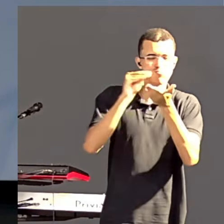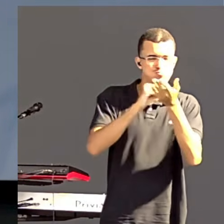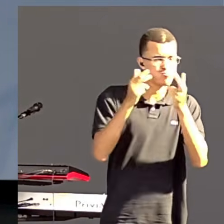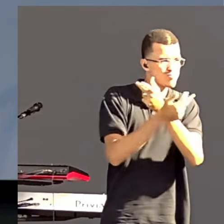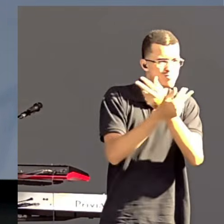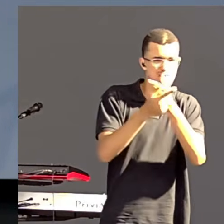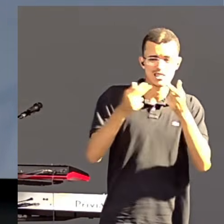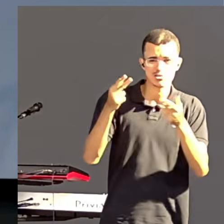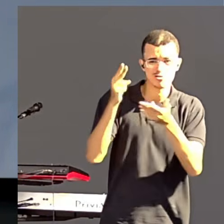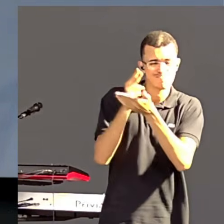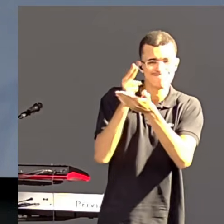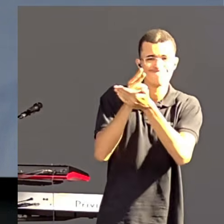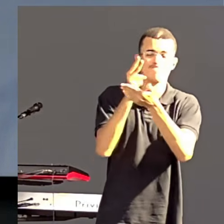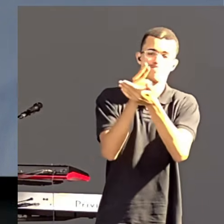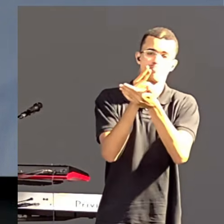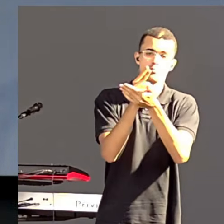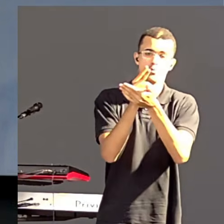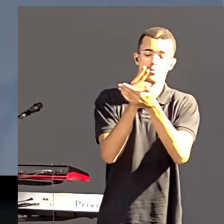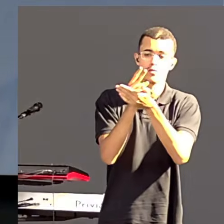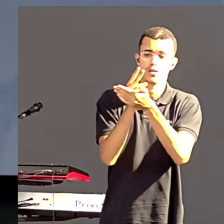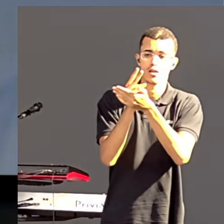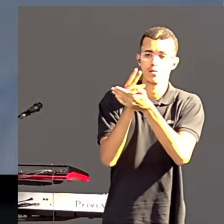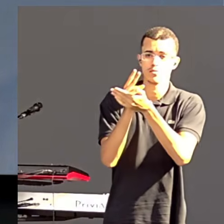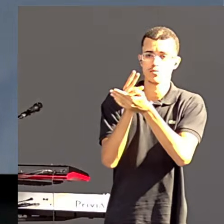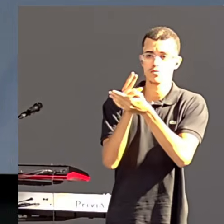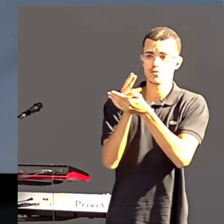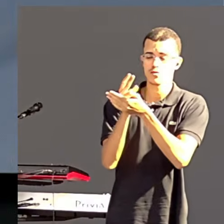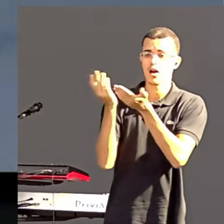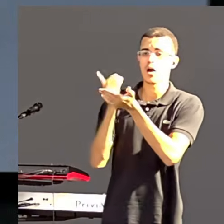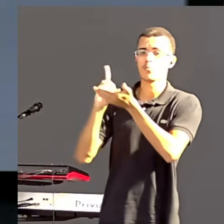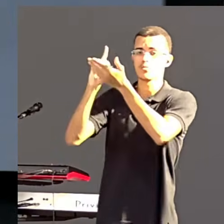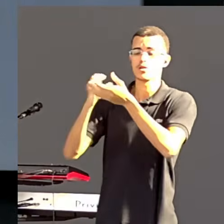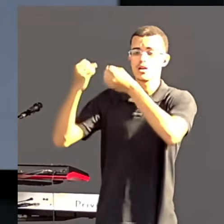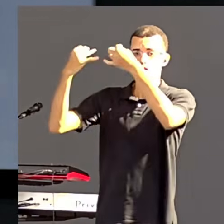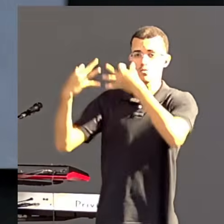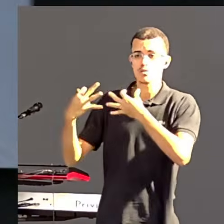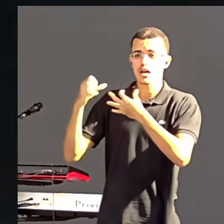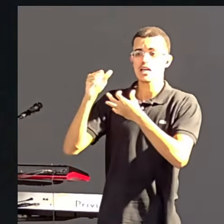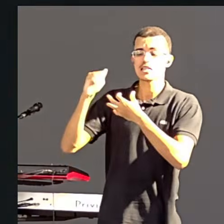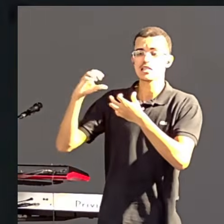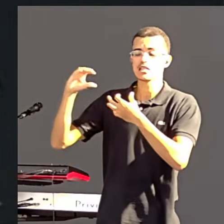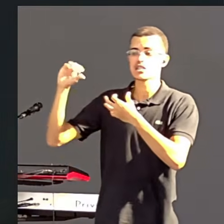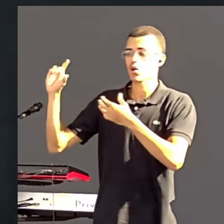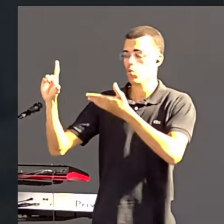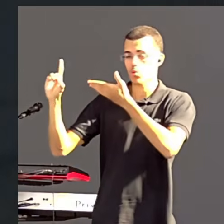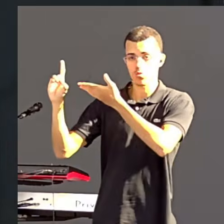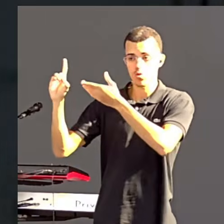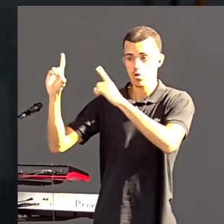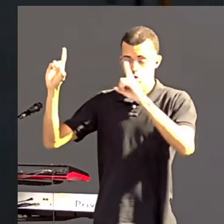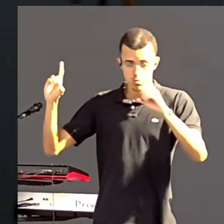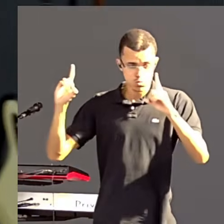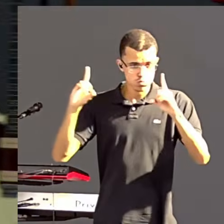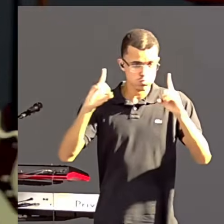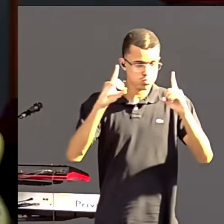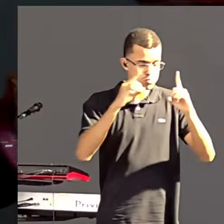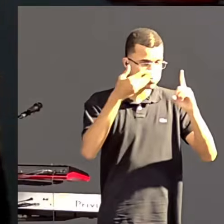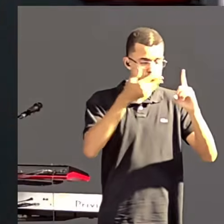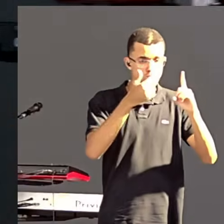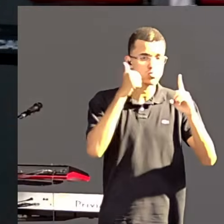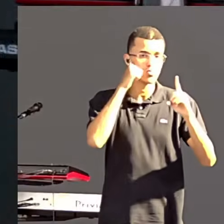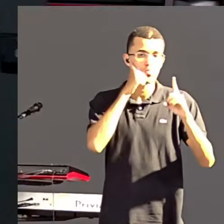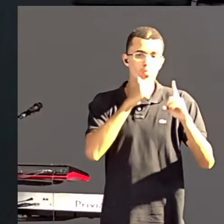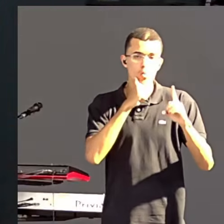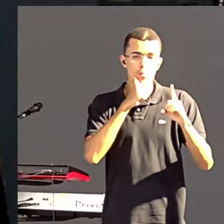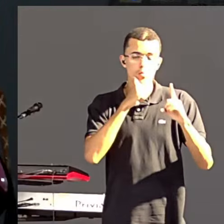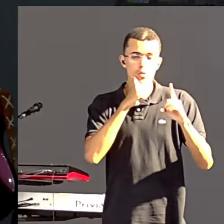faz tempo. A palavra diz que um dia Sansão ia encontrar com uma mulher que não era de Israel, era da terra dos filisteus.